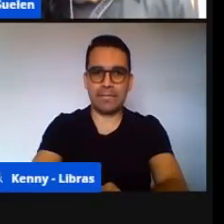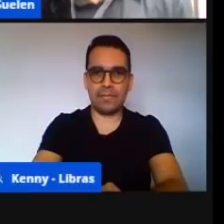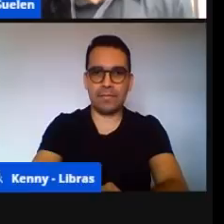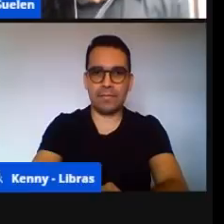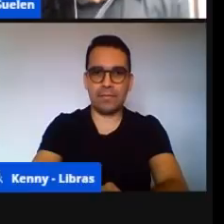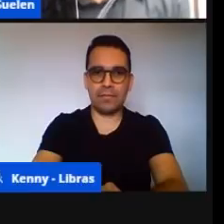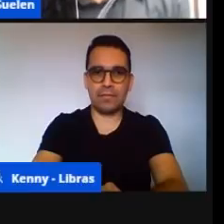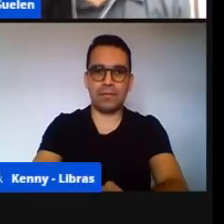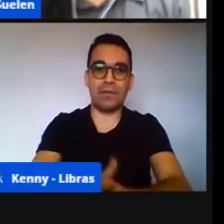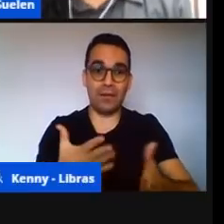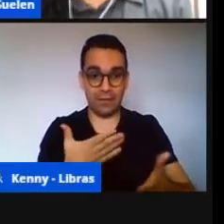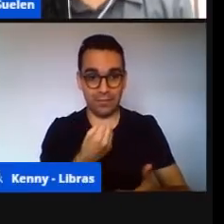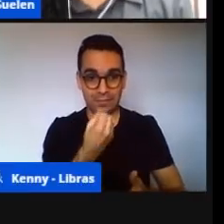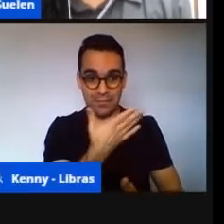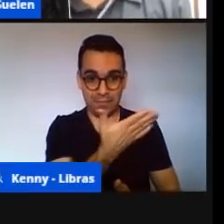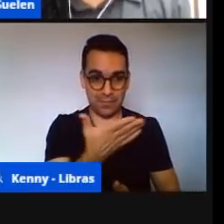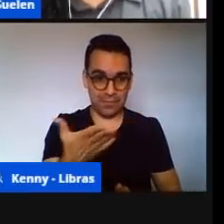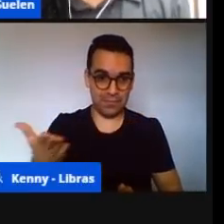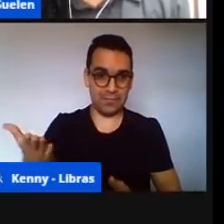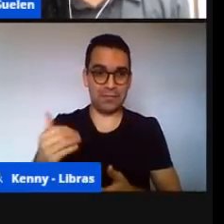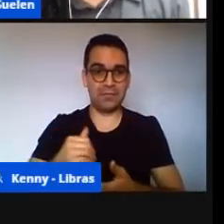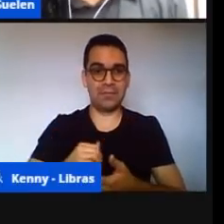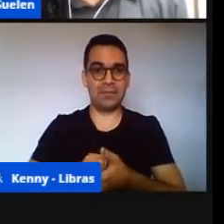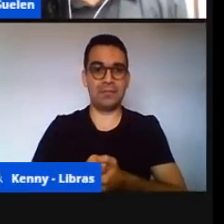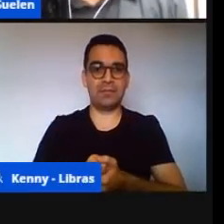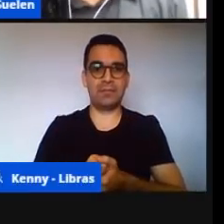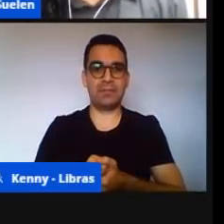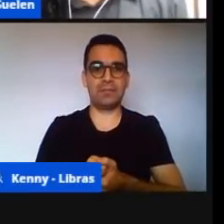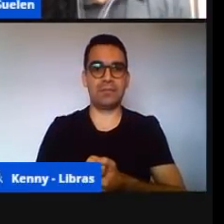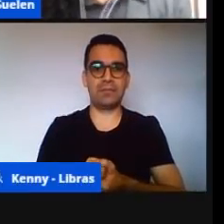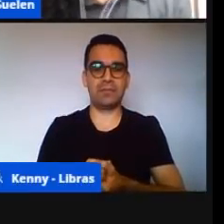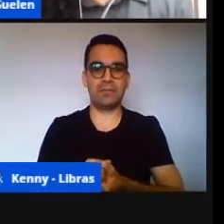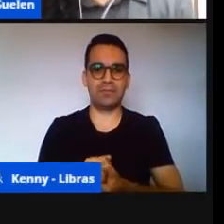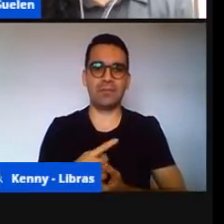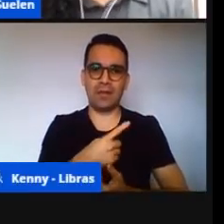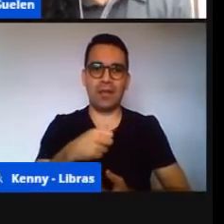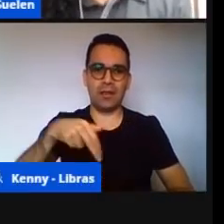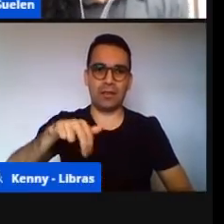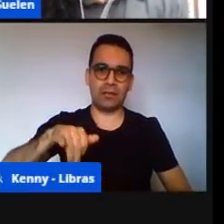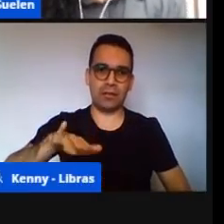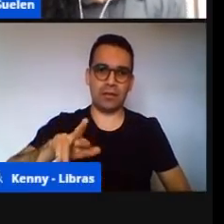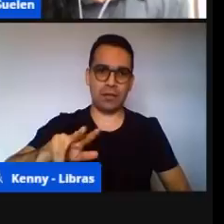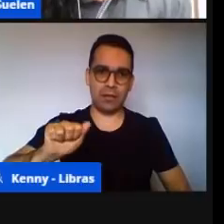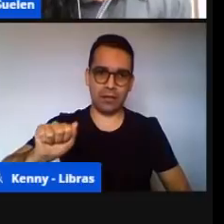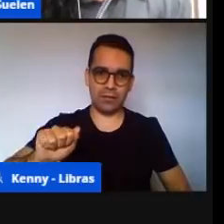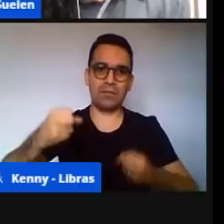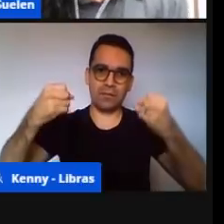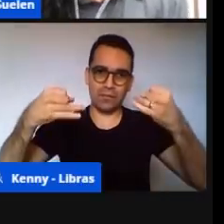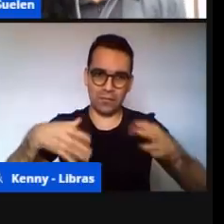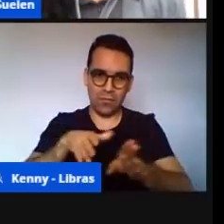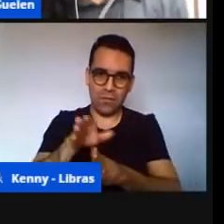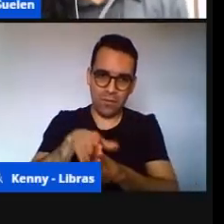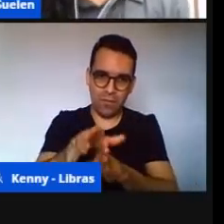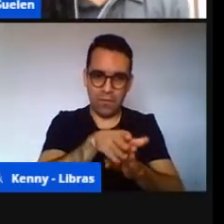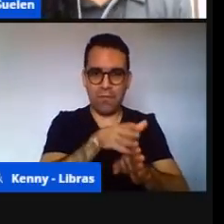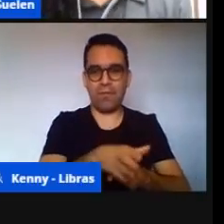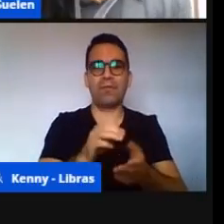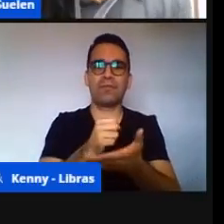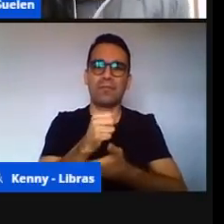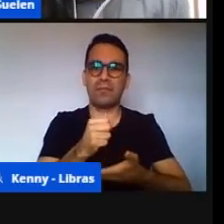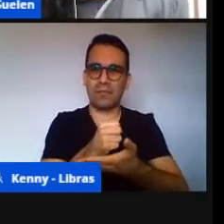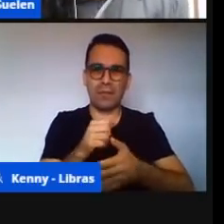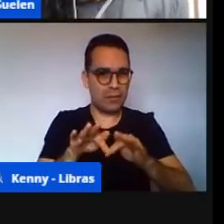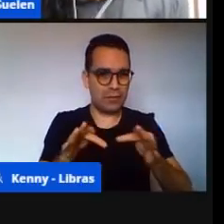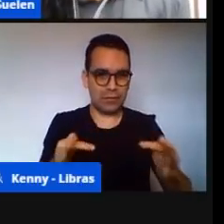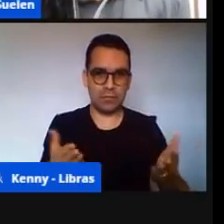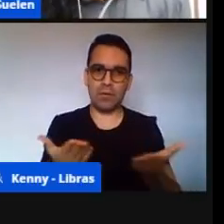Bom, tudo bem com vocês? A Nayara falou um pouquinho sobre as orientações básicas, né? E